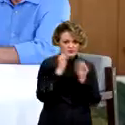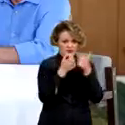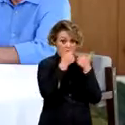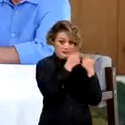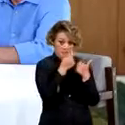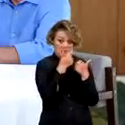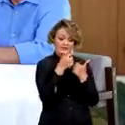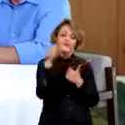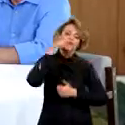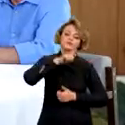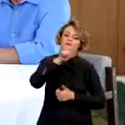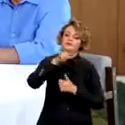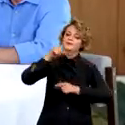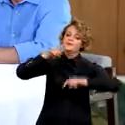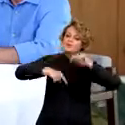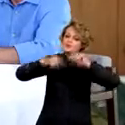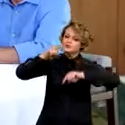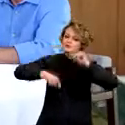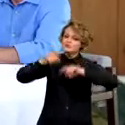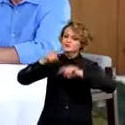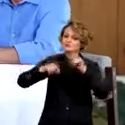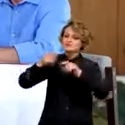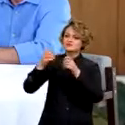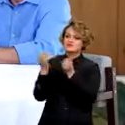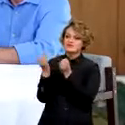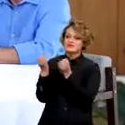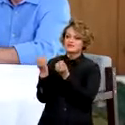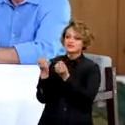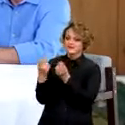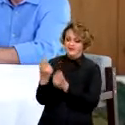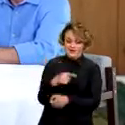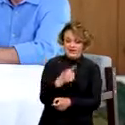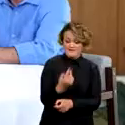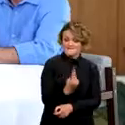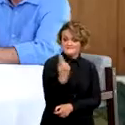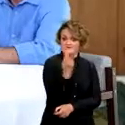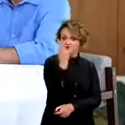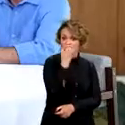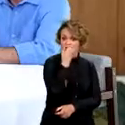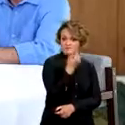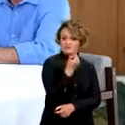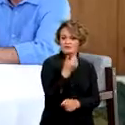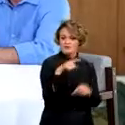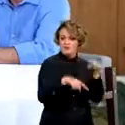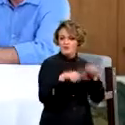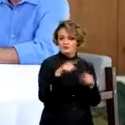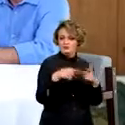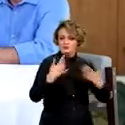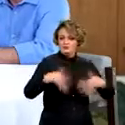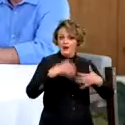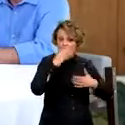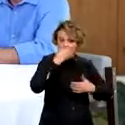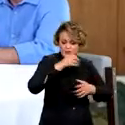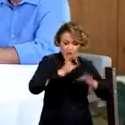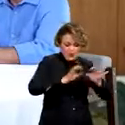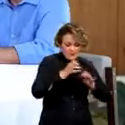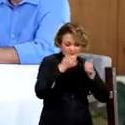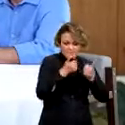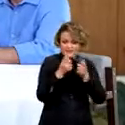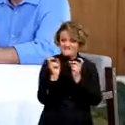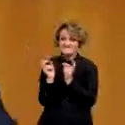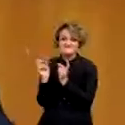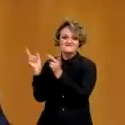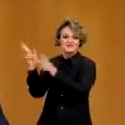exportar, sabe, produtos com maior valor agregado, os chamados produtos manufaturados. Uhum. Isso